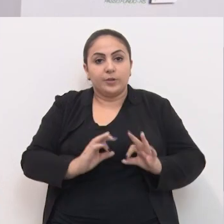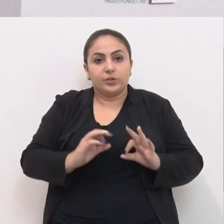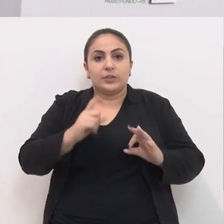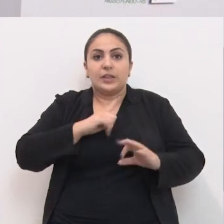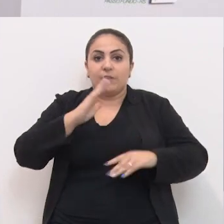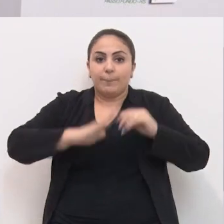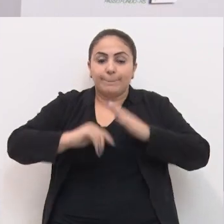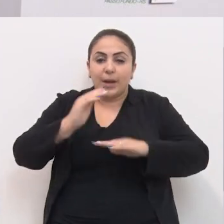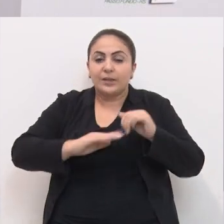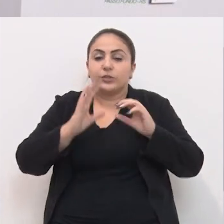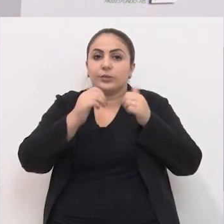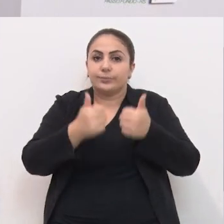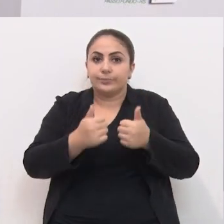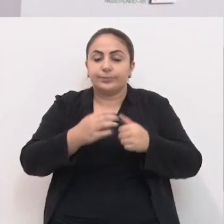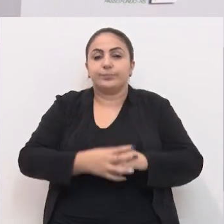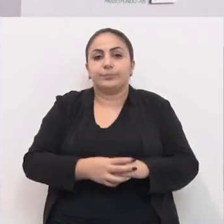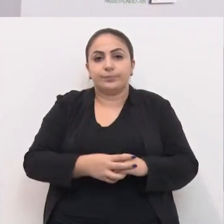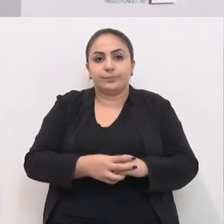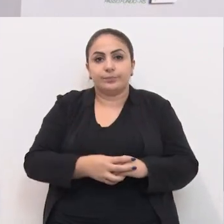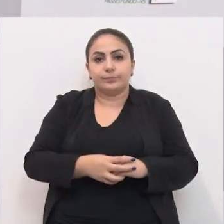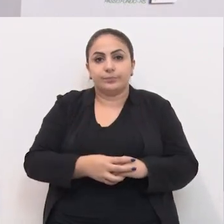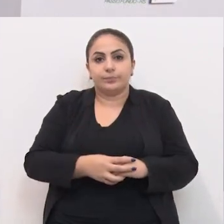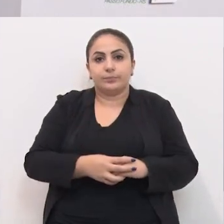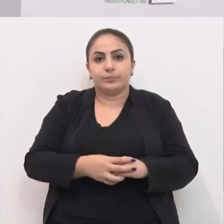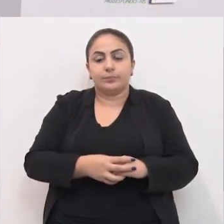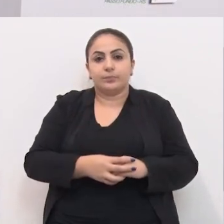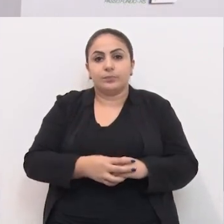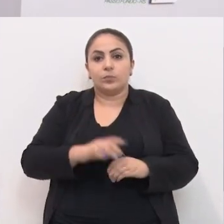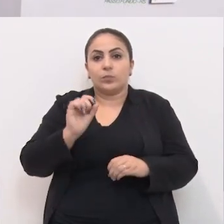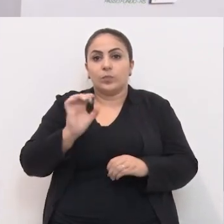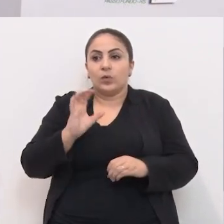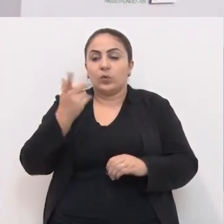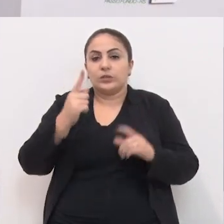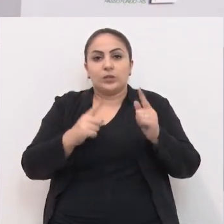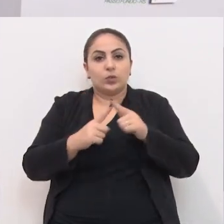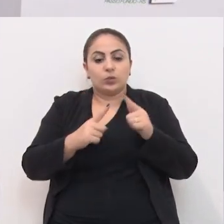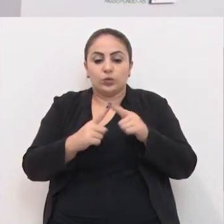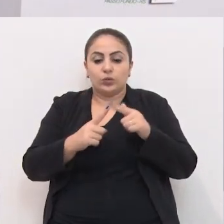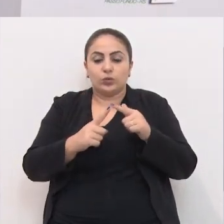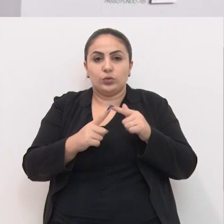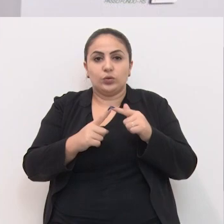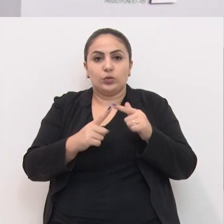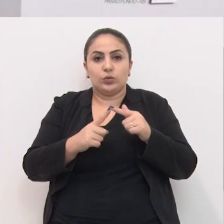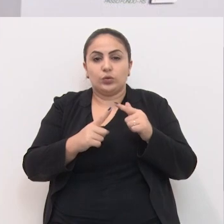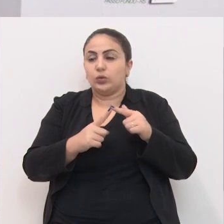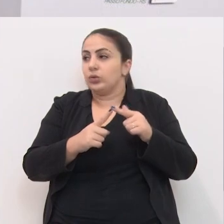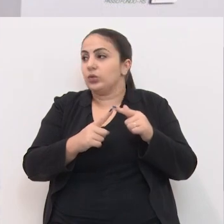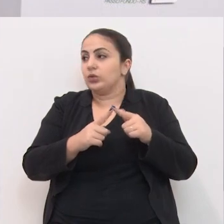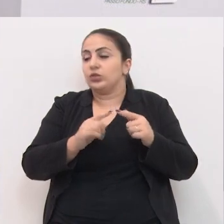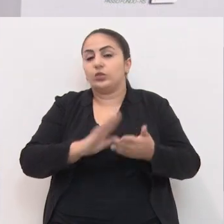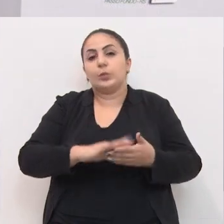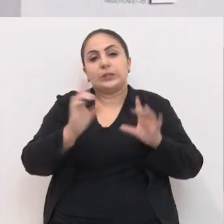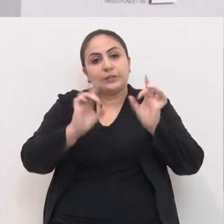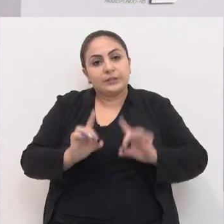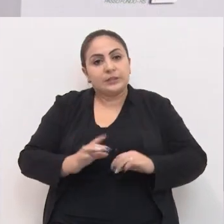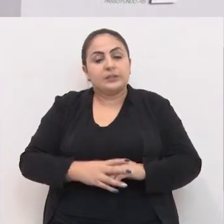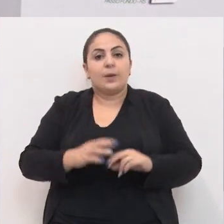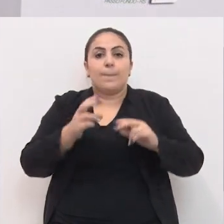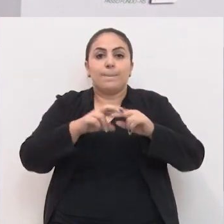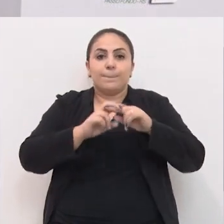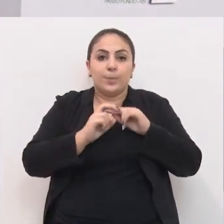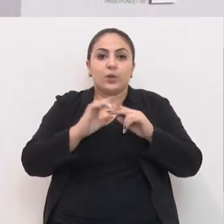Em 2016, nós fizemos um projeto de lei para que aquelas crianças, tanto na escola de educação infantil quanto na